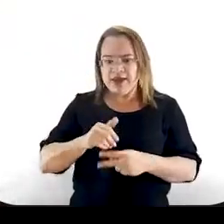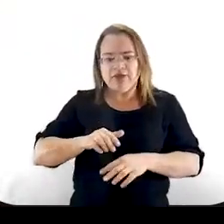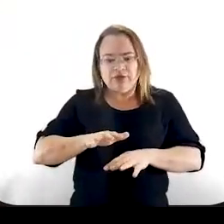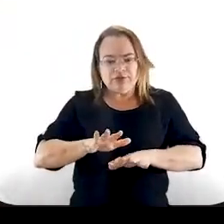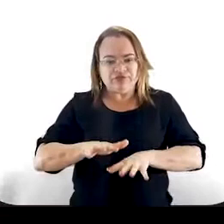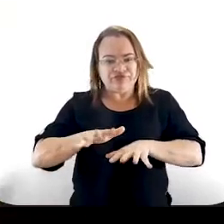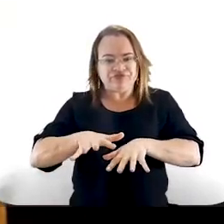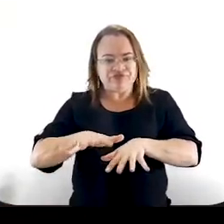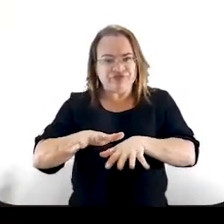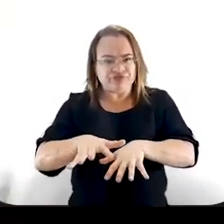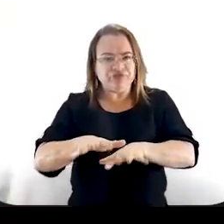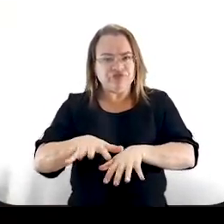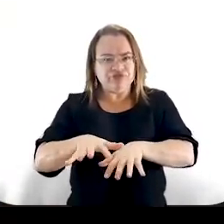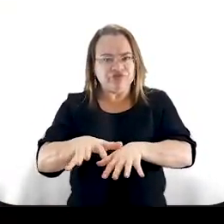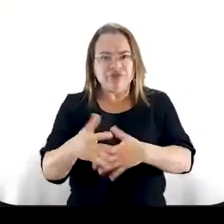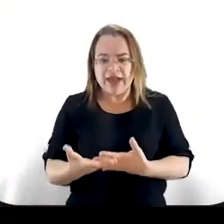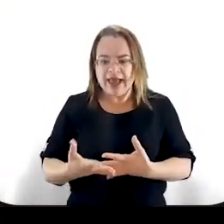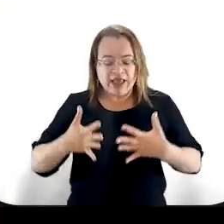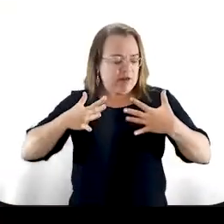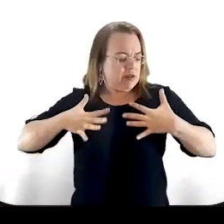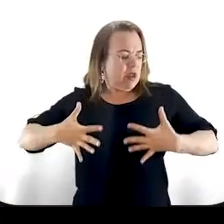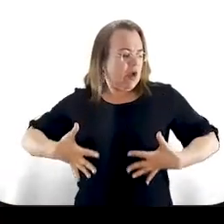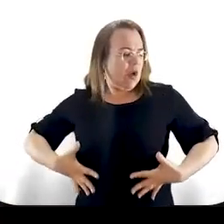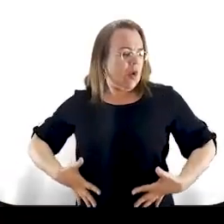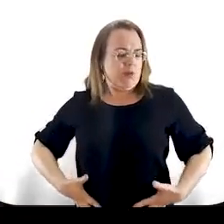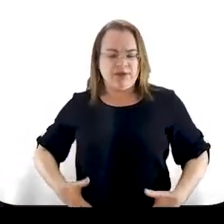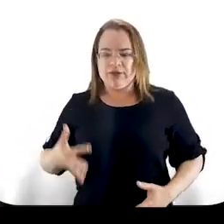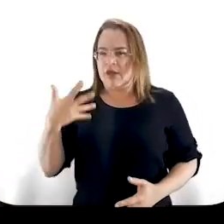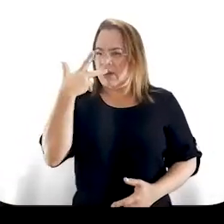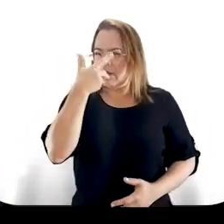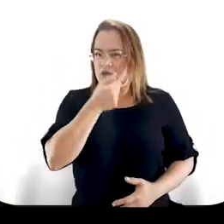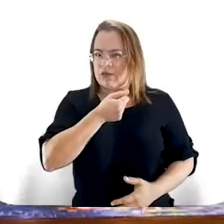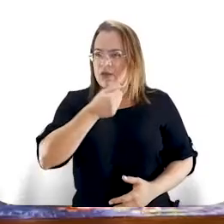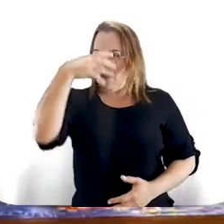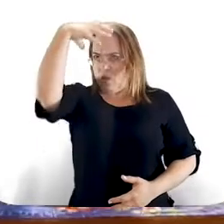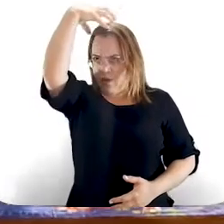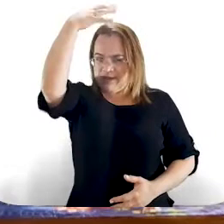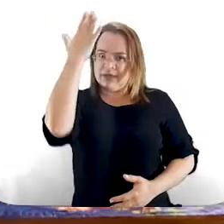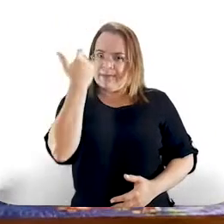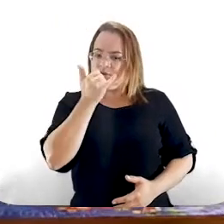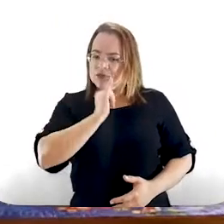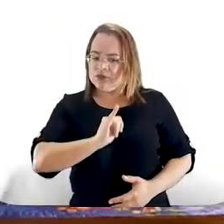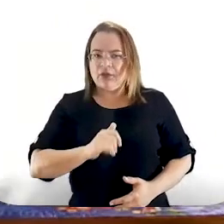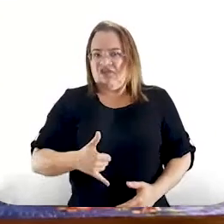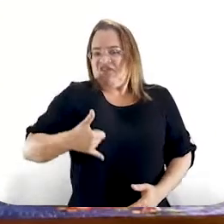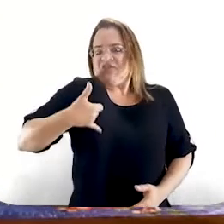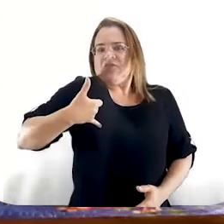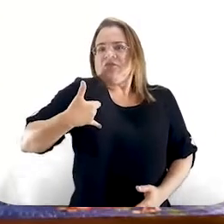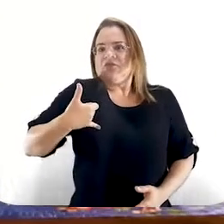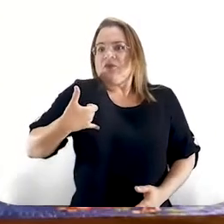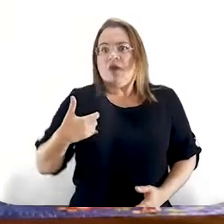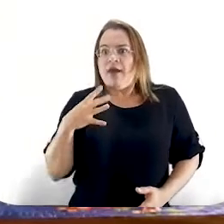que faziam roupas das mais belas. O rei, sabendo disso, vaidoso como era, mas